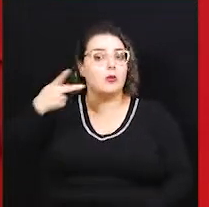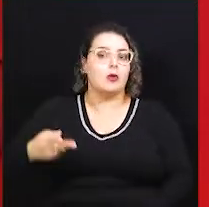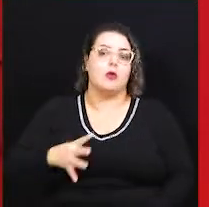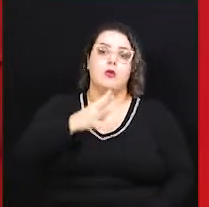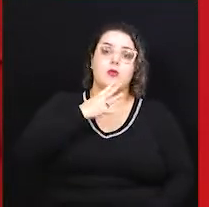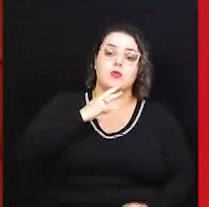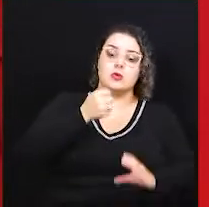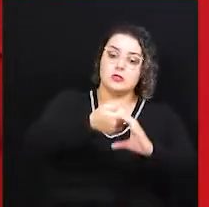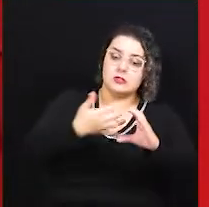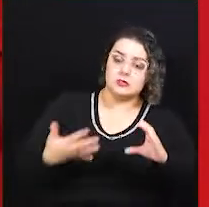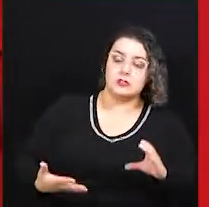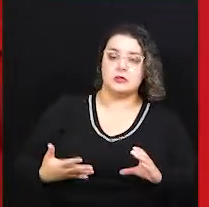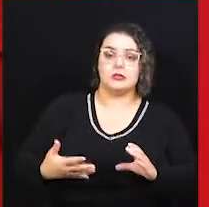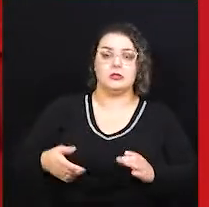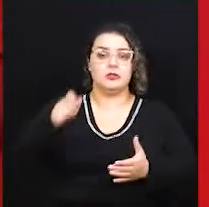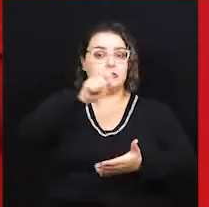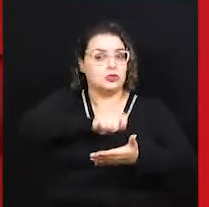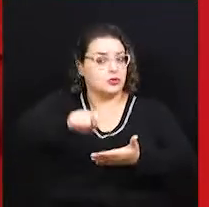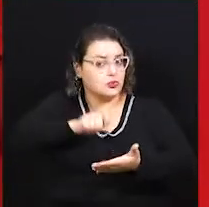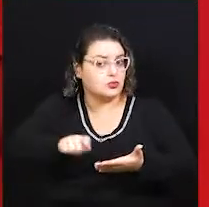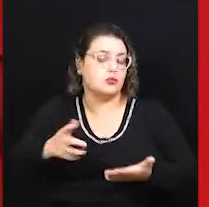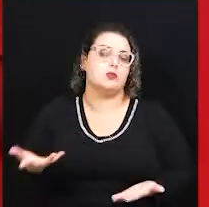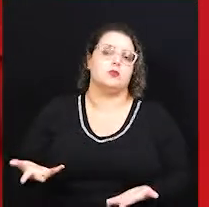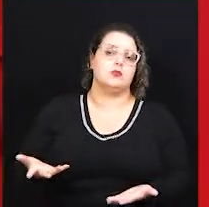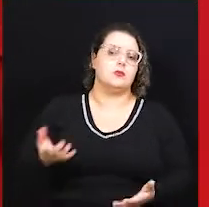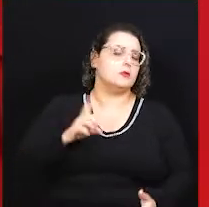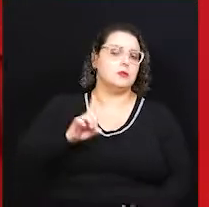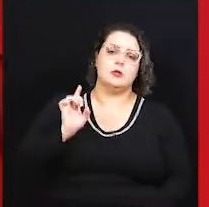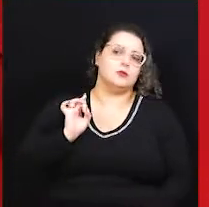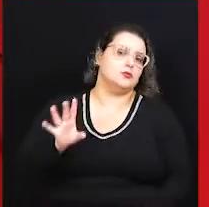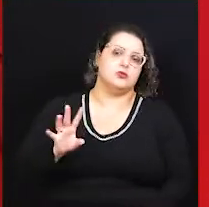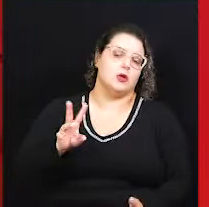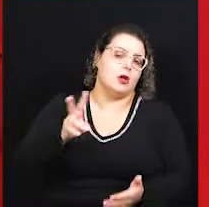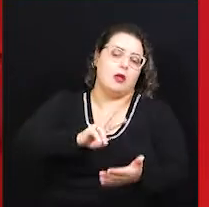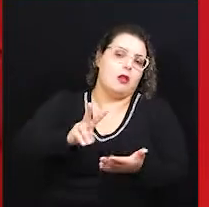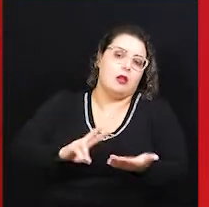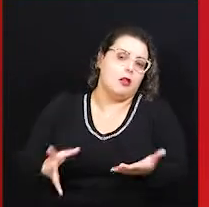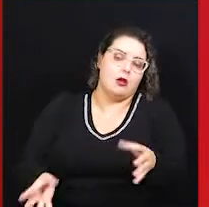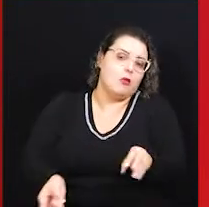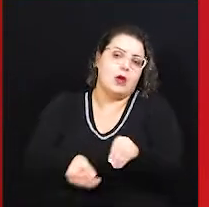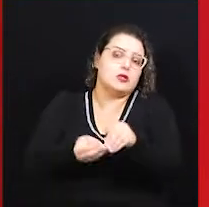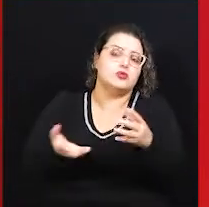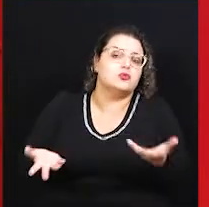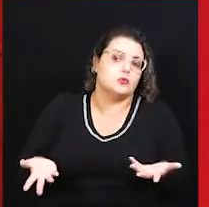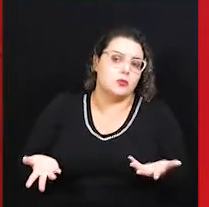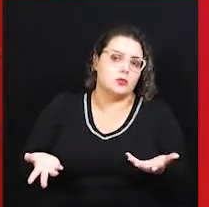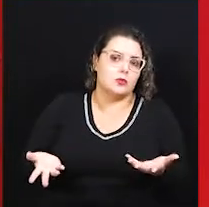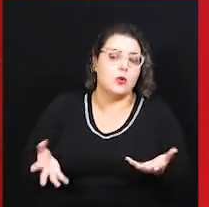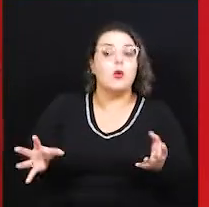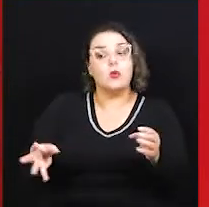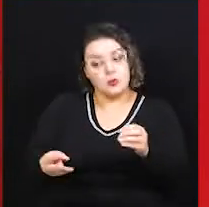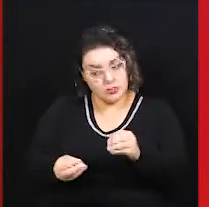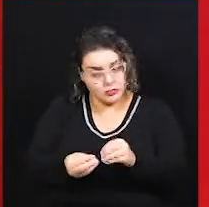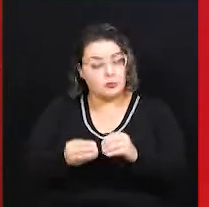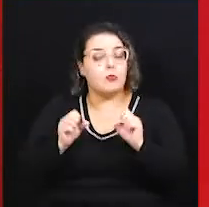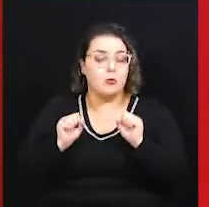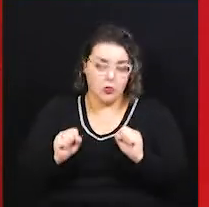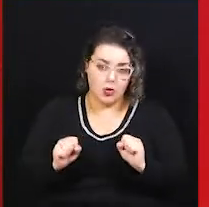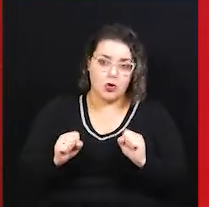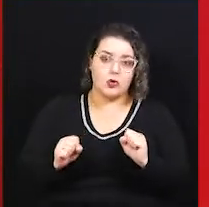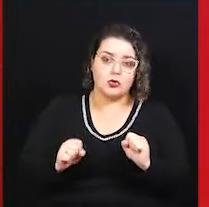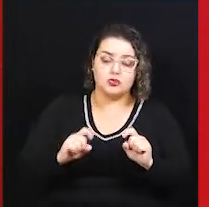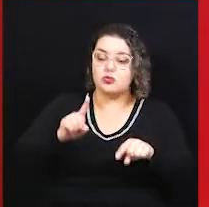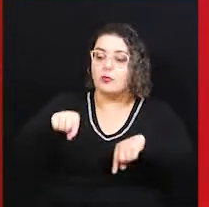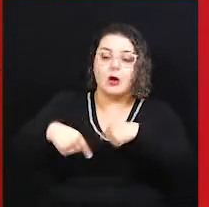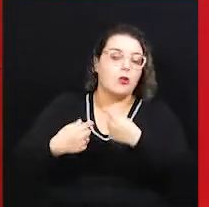as características do autor. Não adianta simplesmente ler, pegar um resumo. O resumo pode satisfazer uma ou